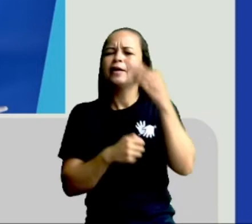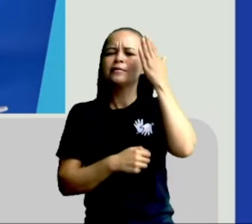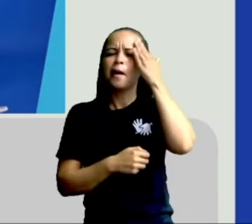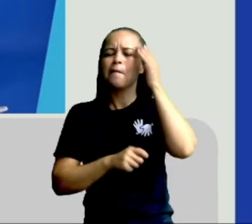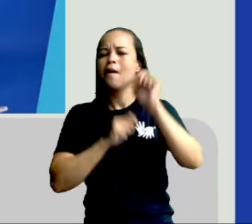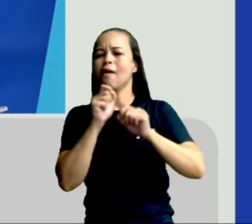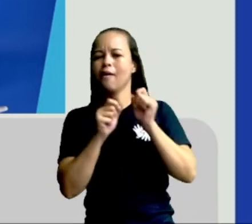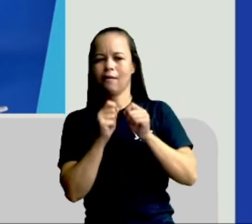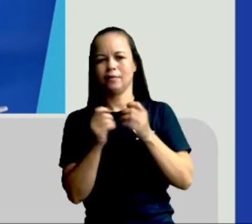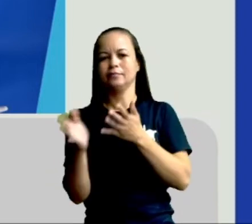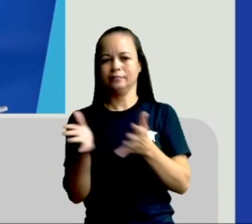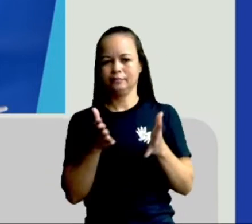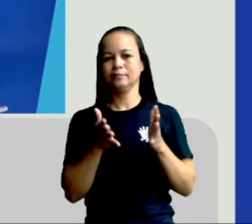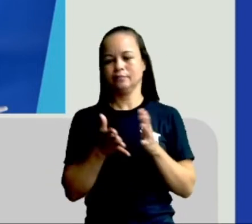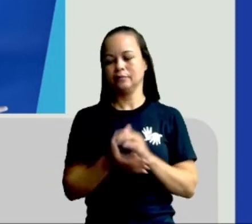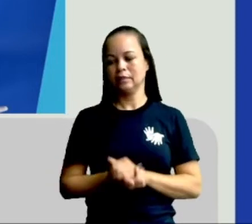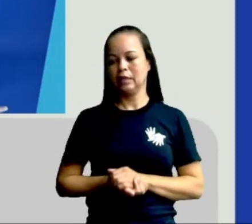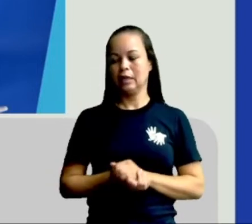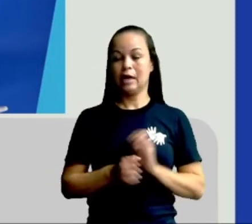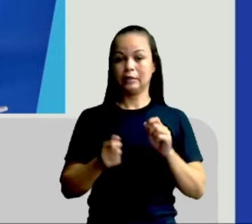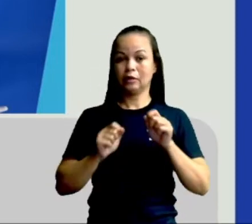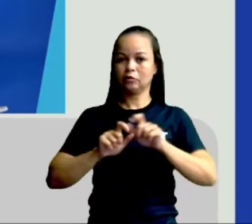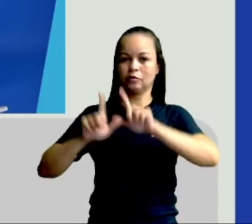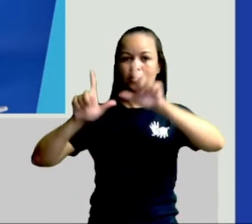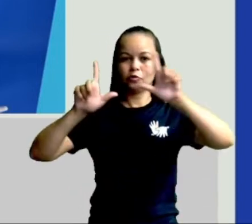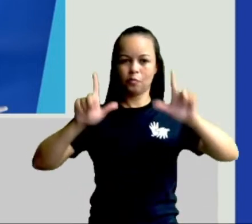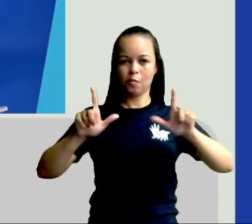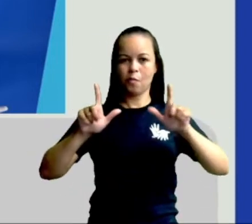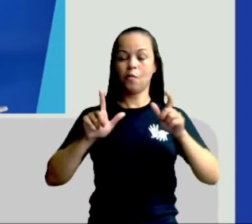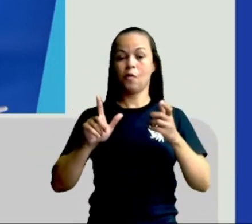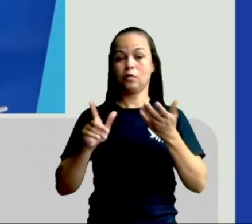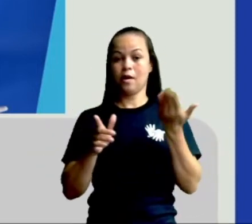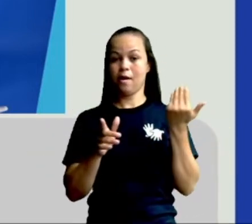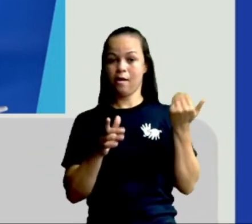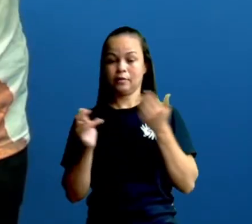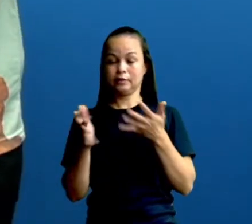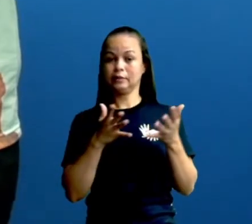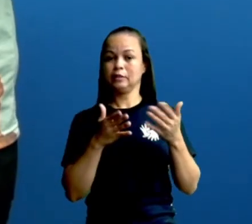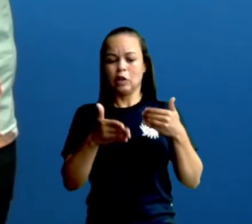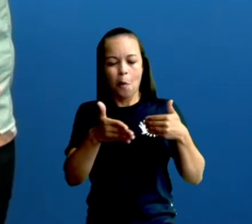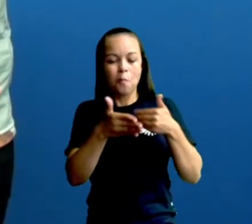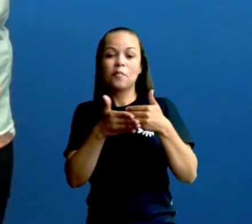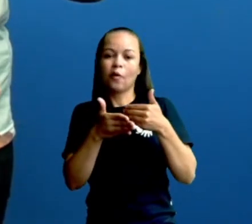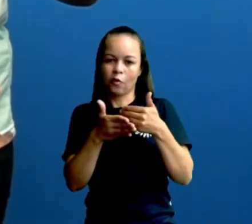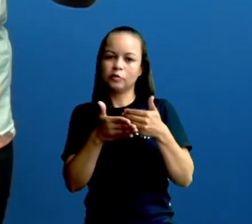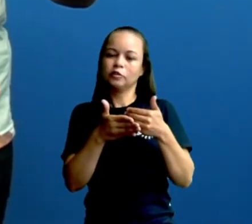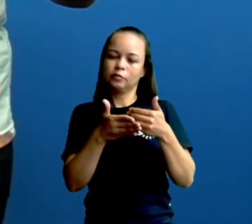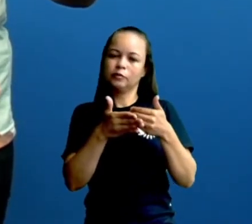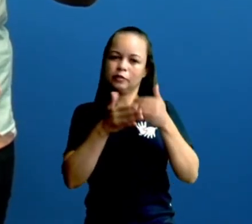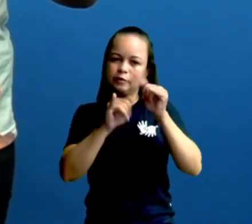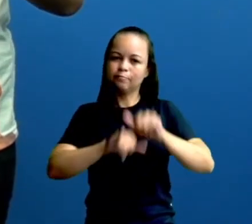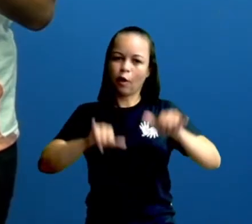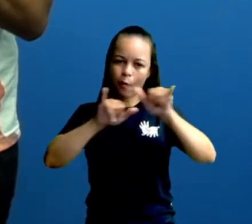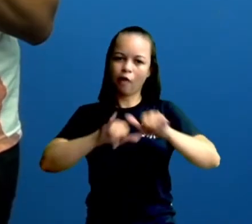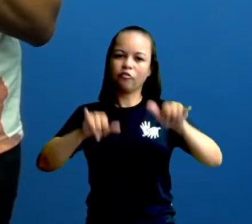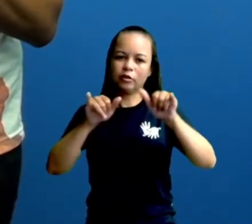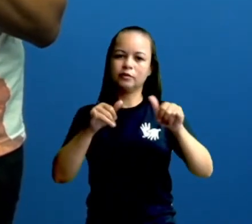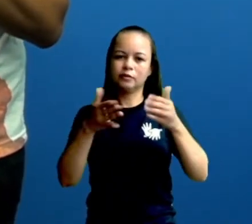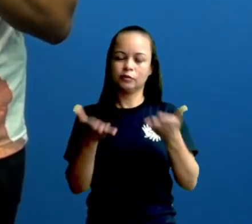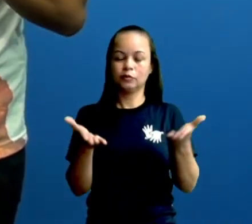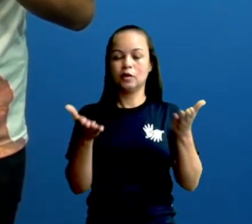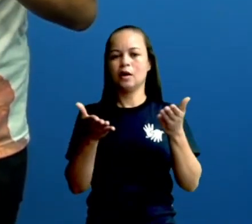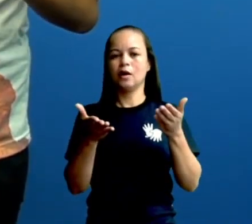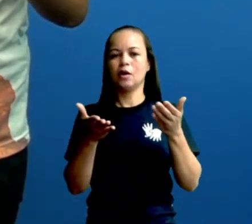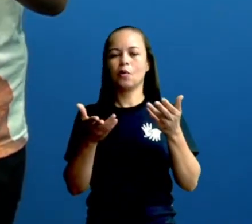saber? É uma informação que a gente já deu um spoiler anteriormente. Ou melhor, a gente chegou muito próximo de dar esse spoiler com